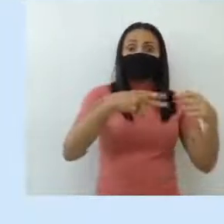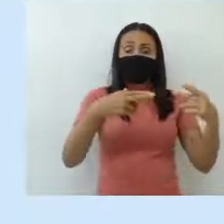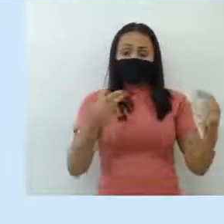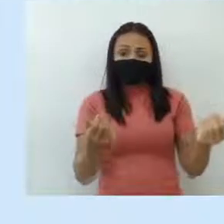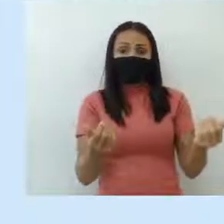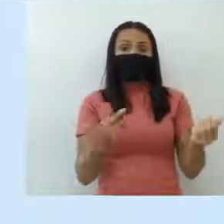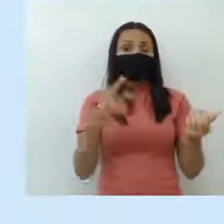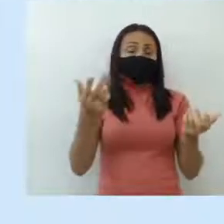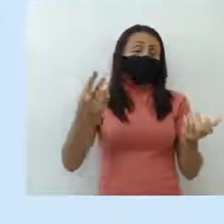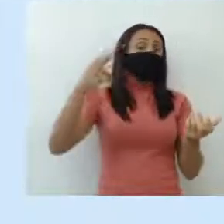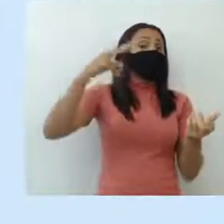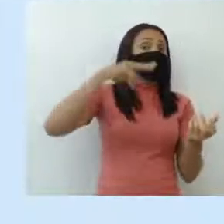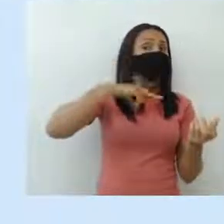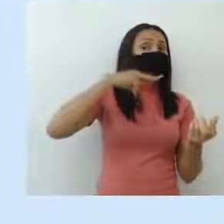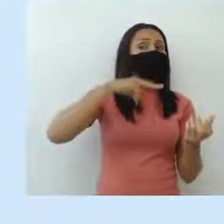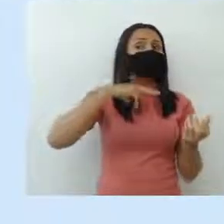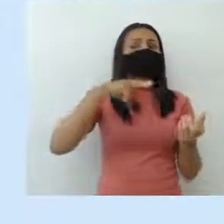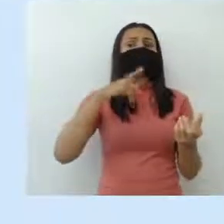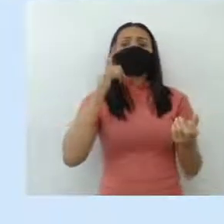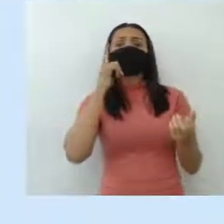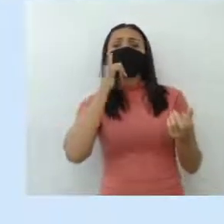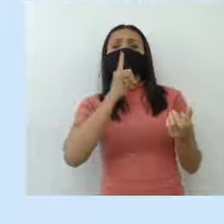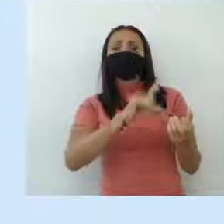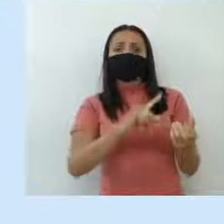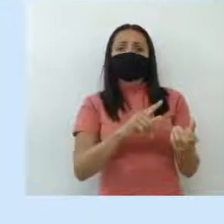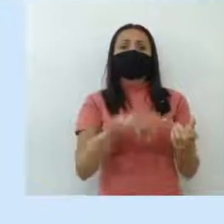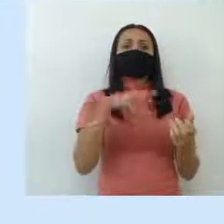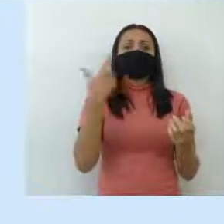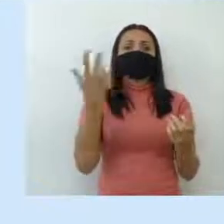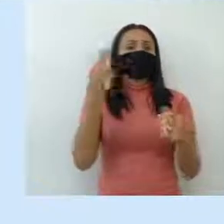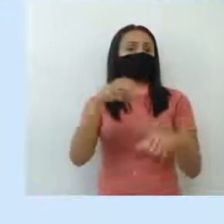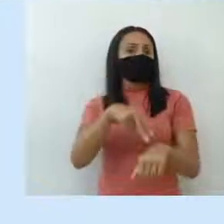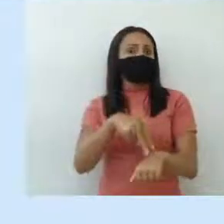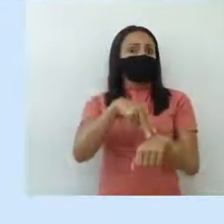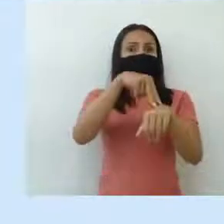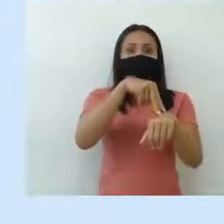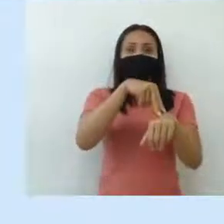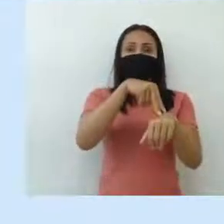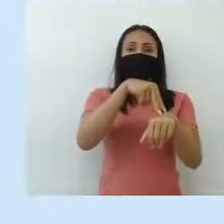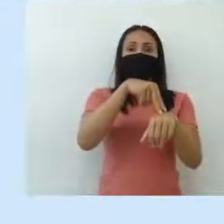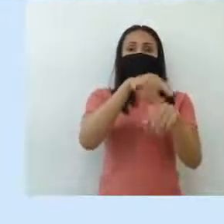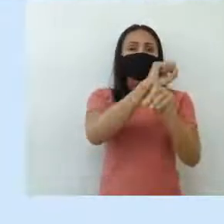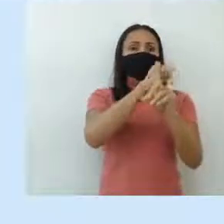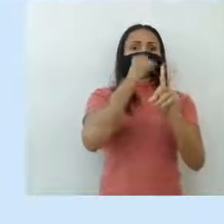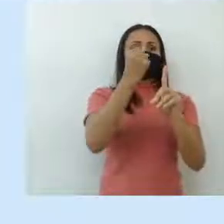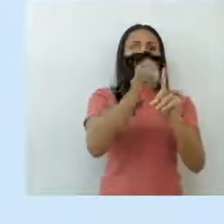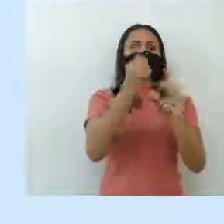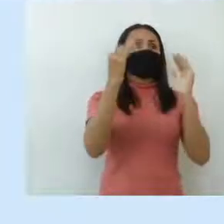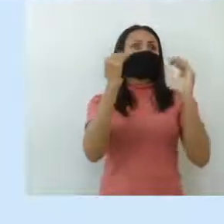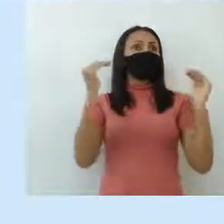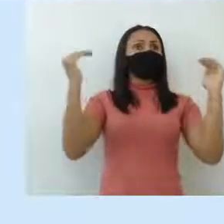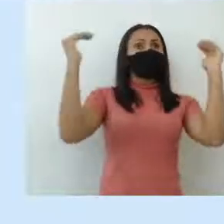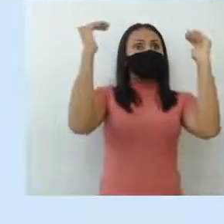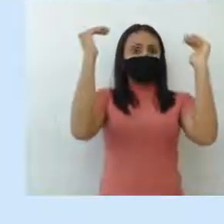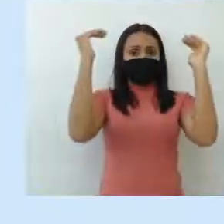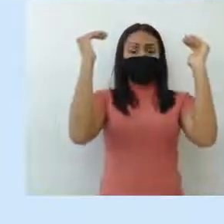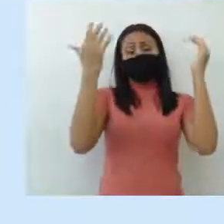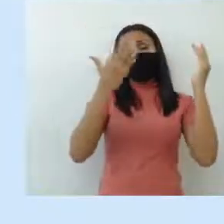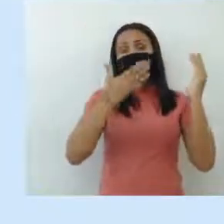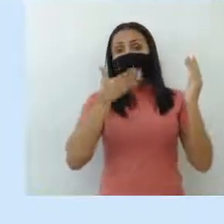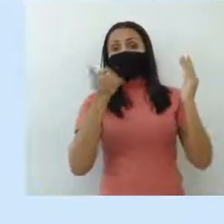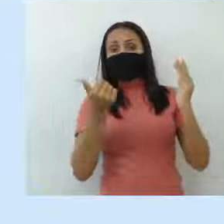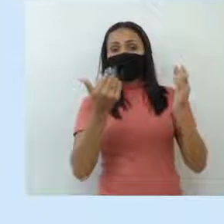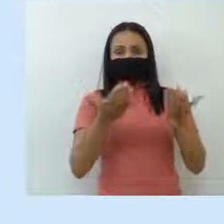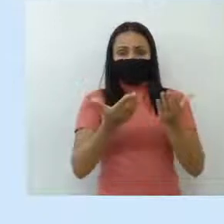dos portugueses, eles conseguiam status social, né? É uma posição, status, não, uma posição